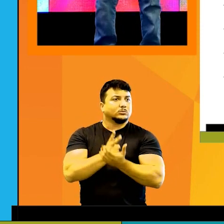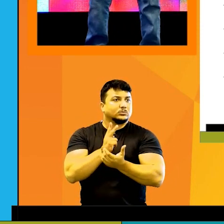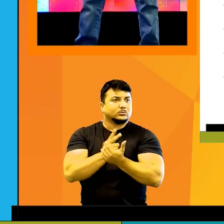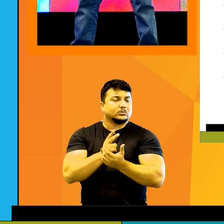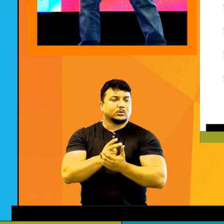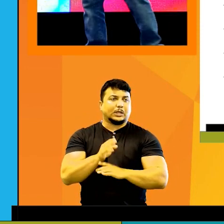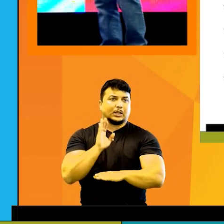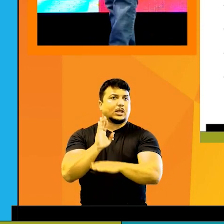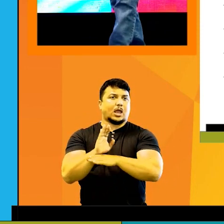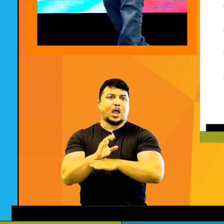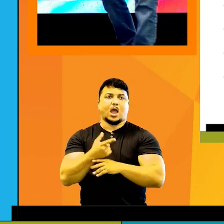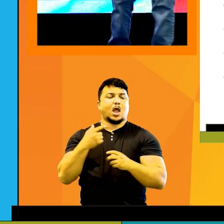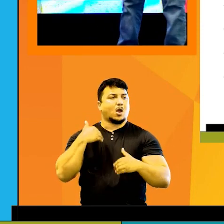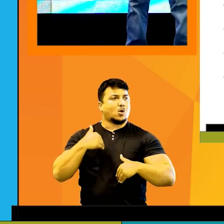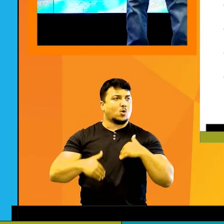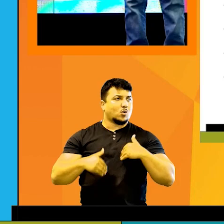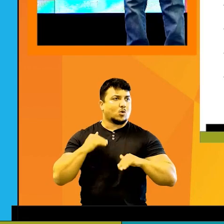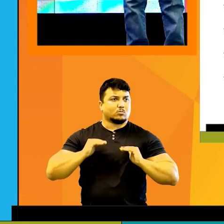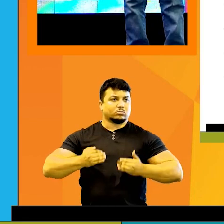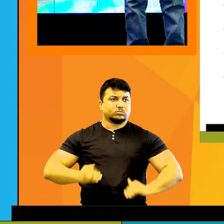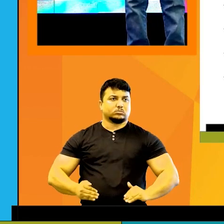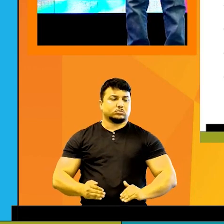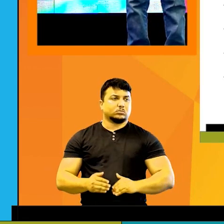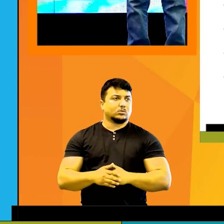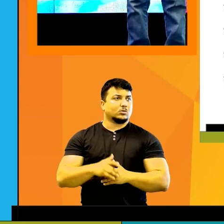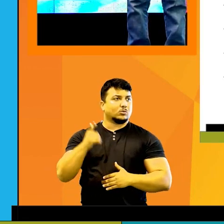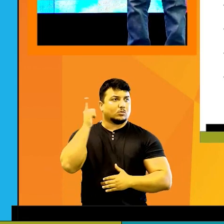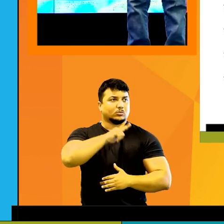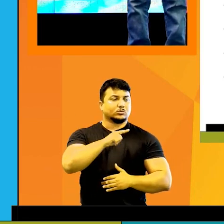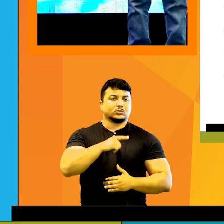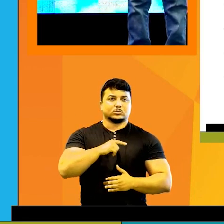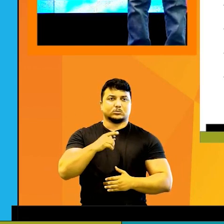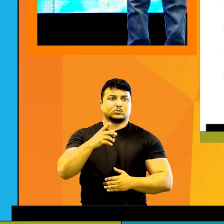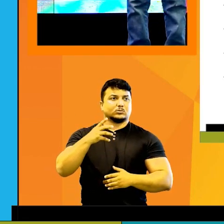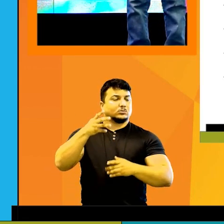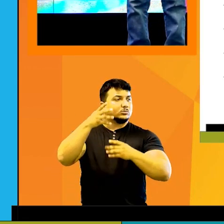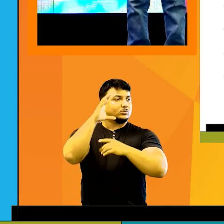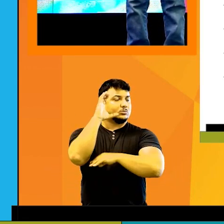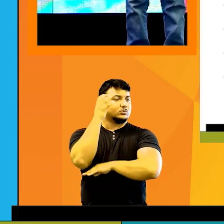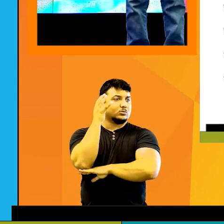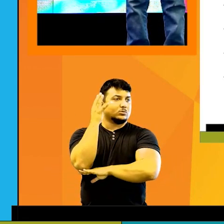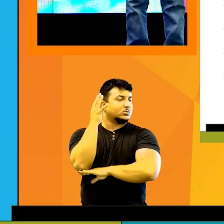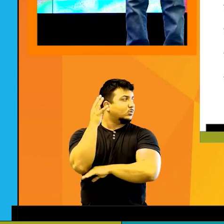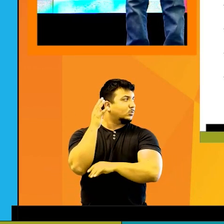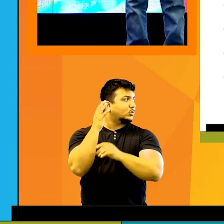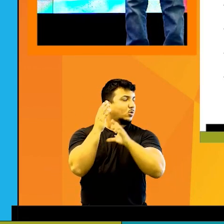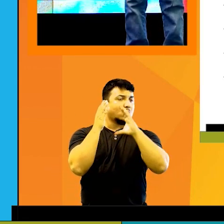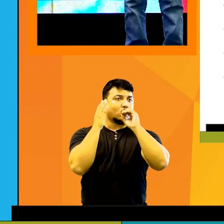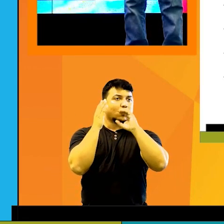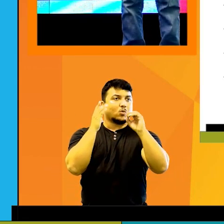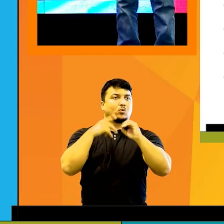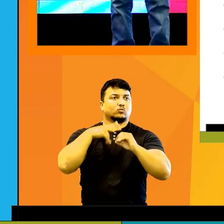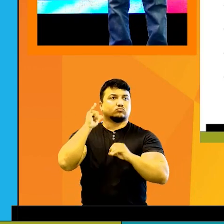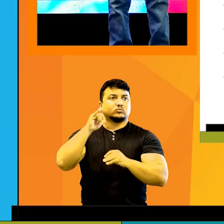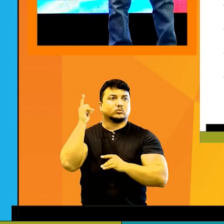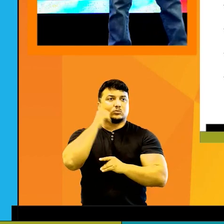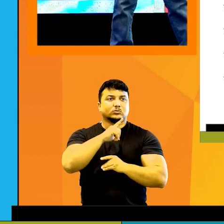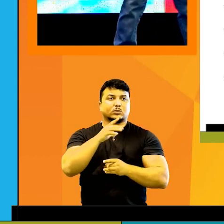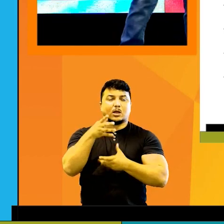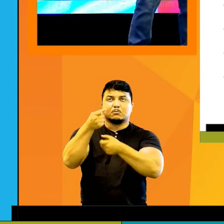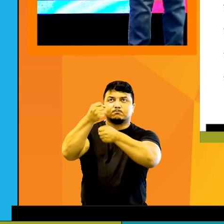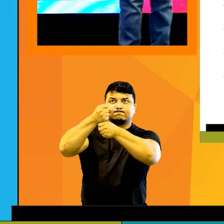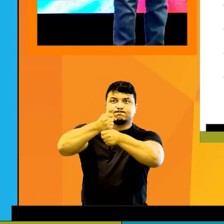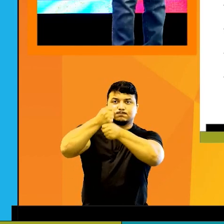sai corpo palhado. Você consegue arrancar uma palha de um coqueiro? Você, rapaz, que vai para a academia,